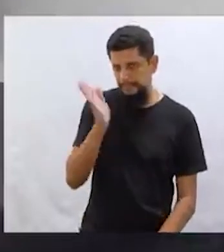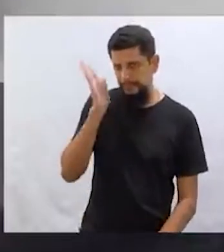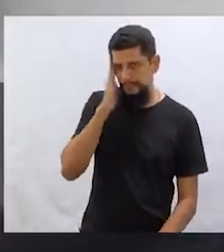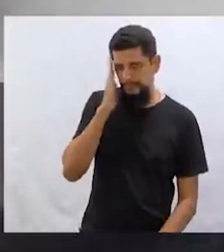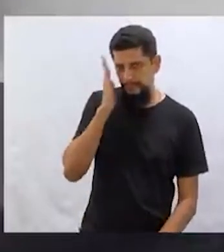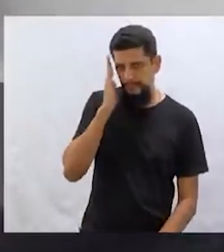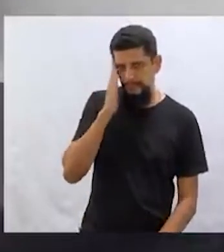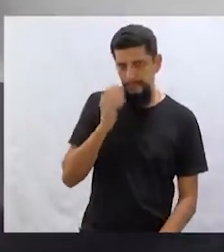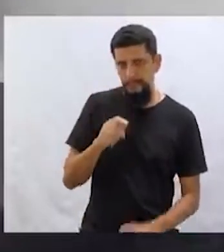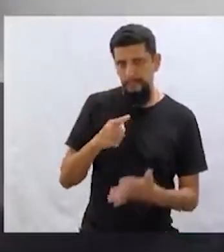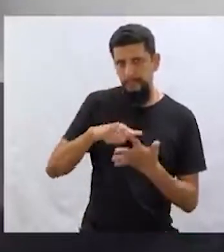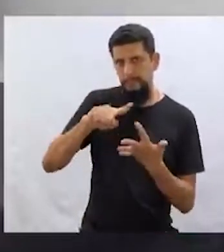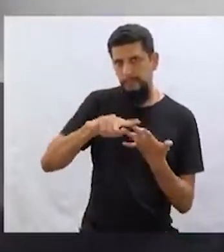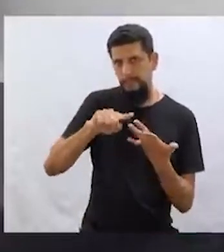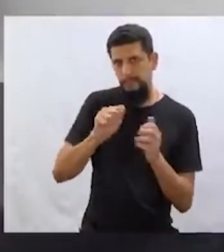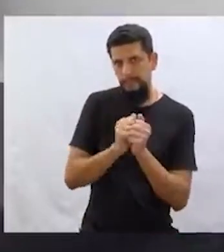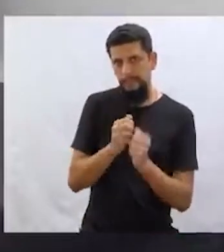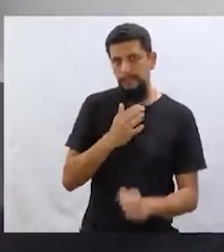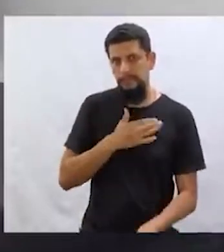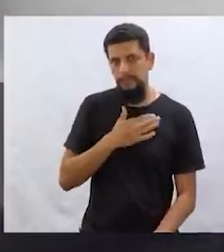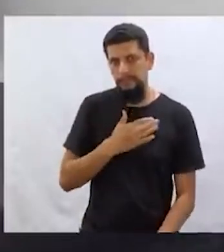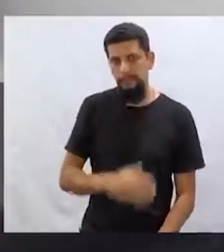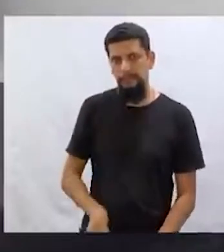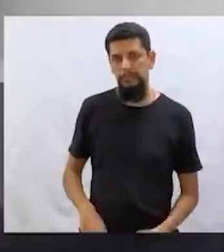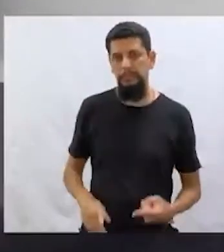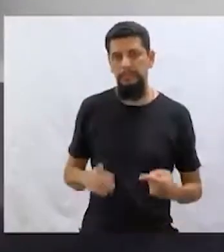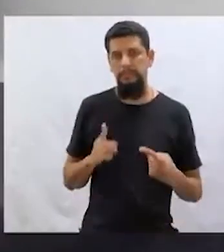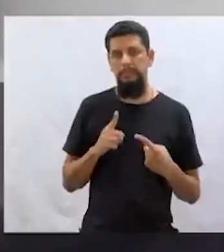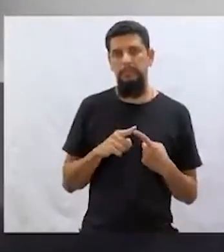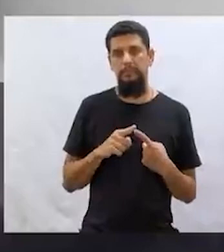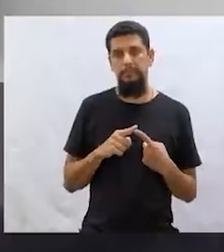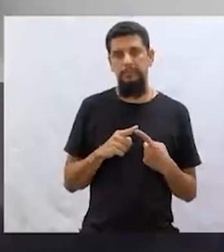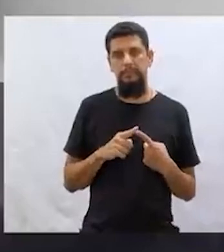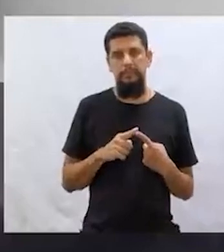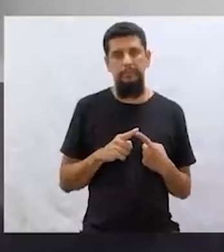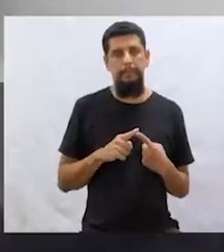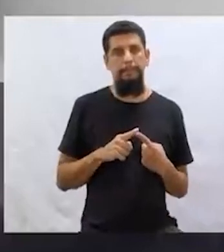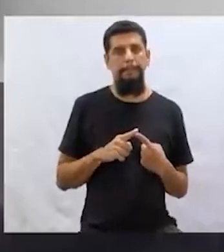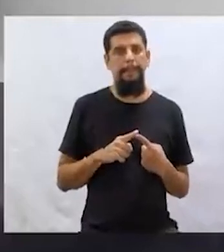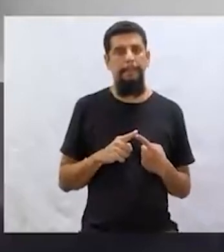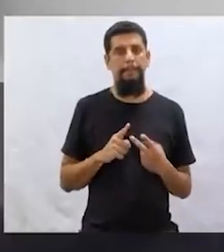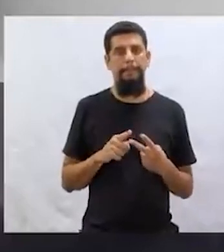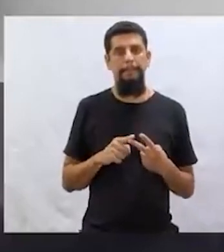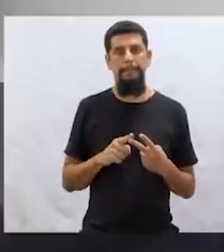sabem? Contem comigo. Vamos lá, juntinhos.